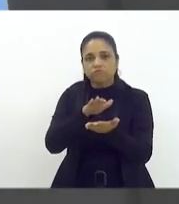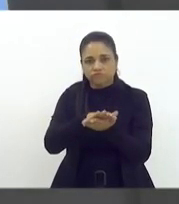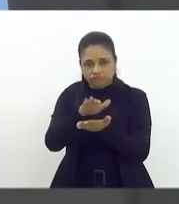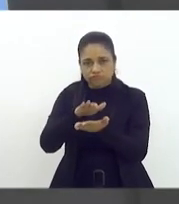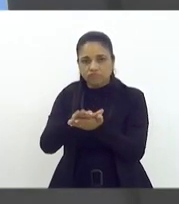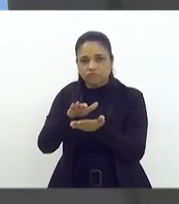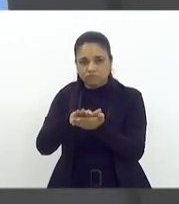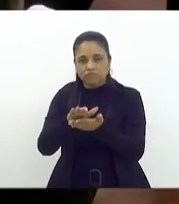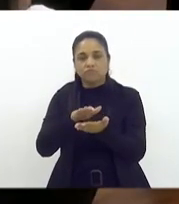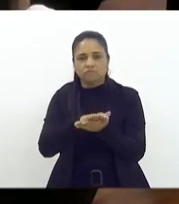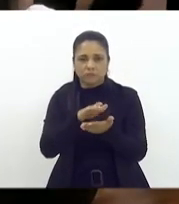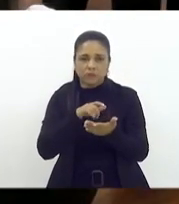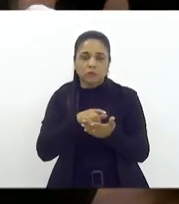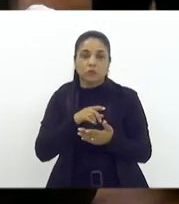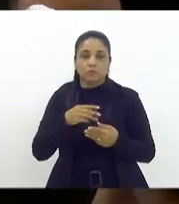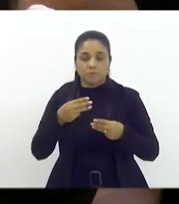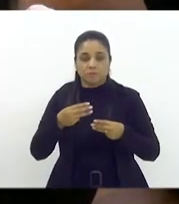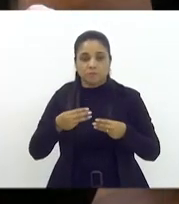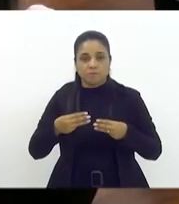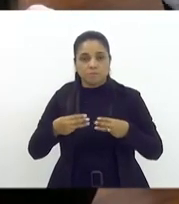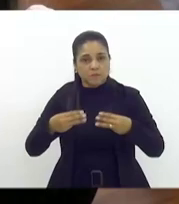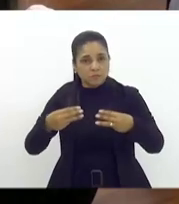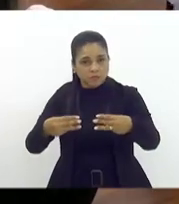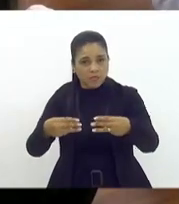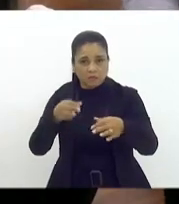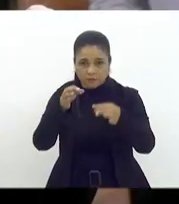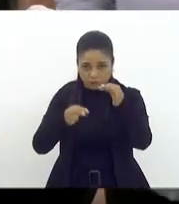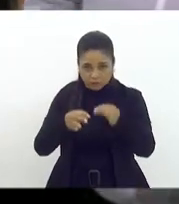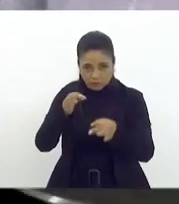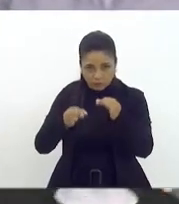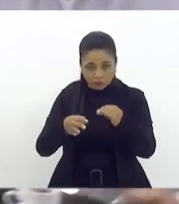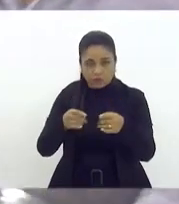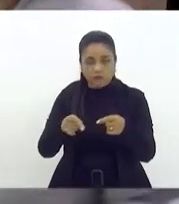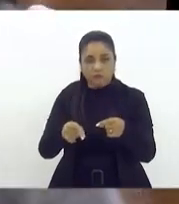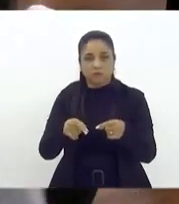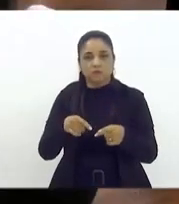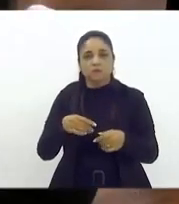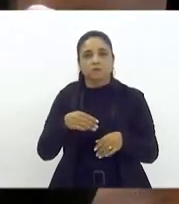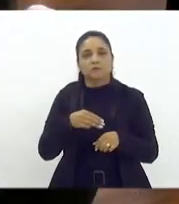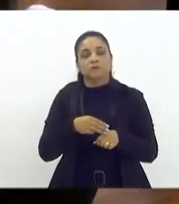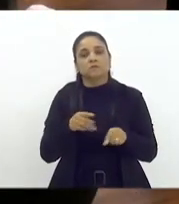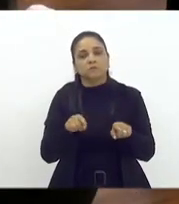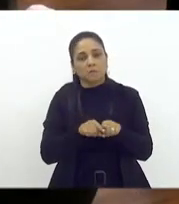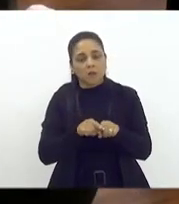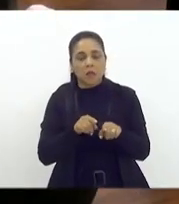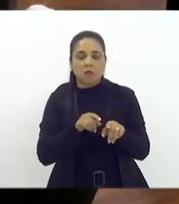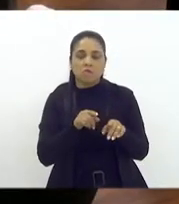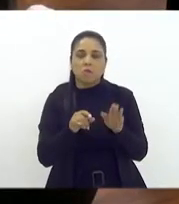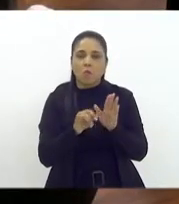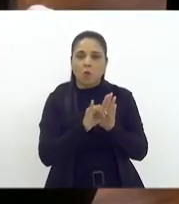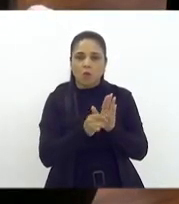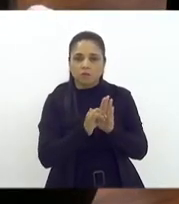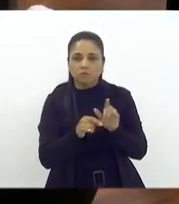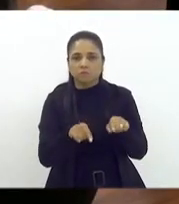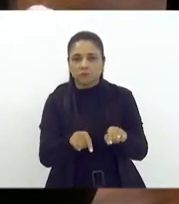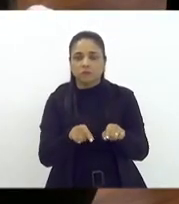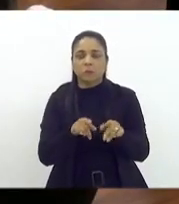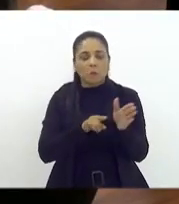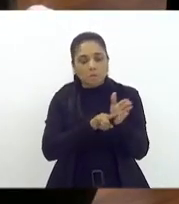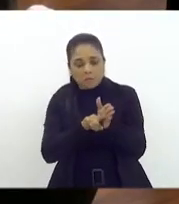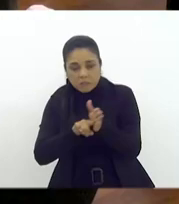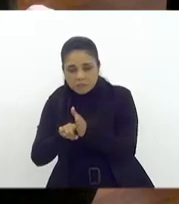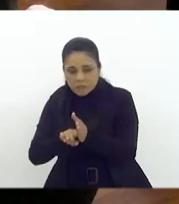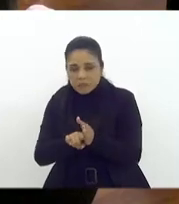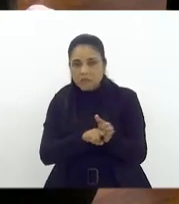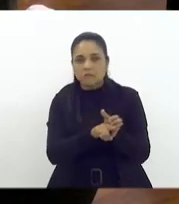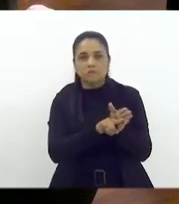pelo menos estava no mistério da Justiça que foi quem promoveu esse edital do qual submetria esse essa pesquisa e